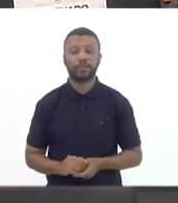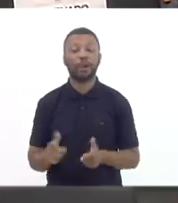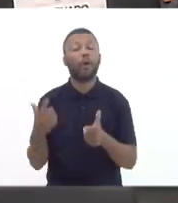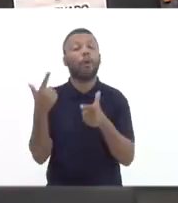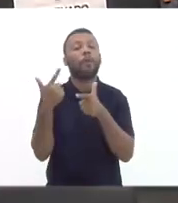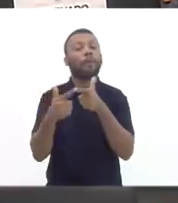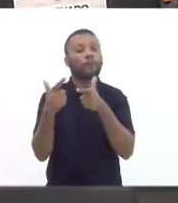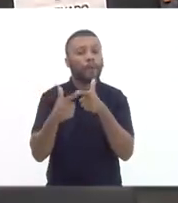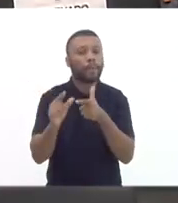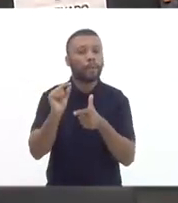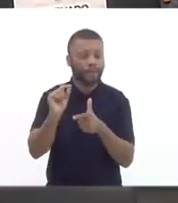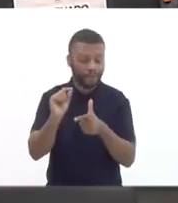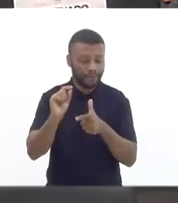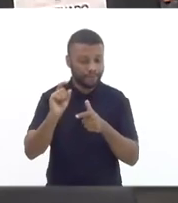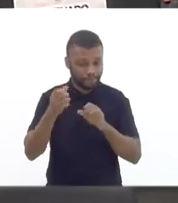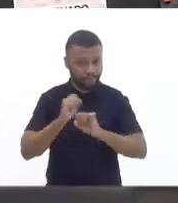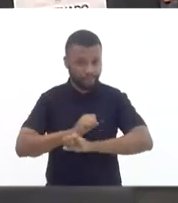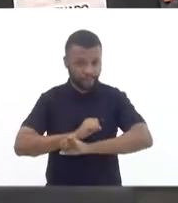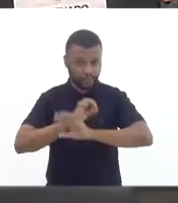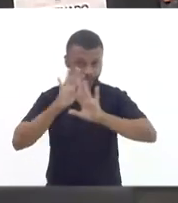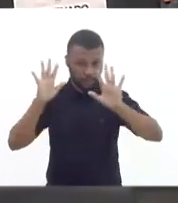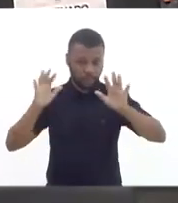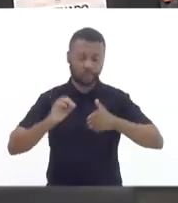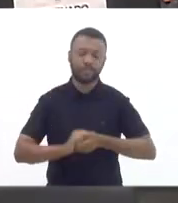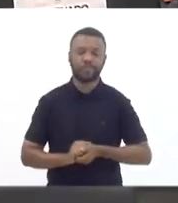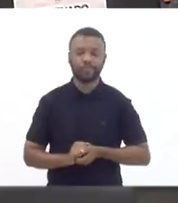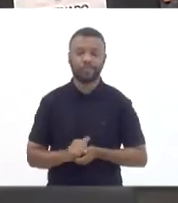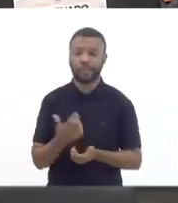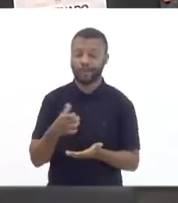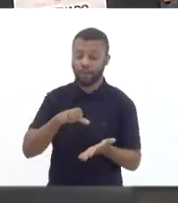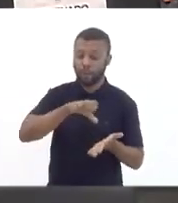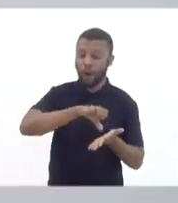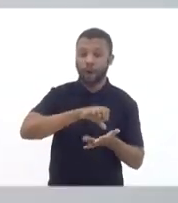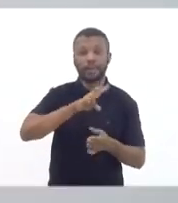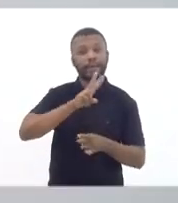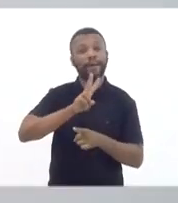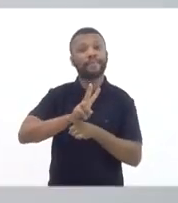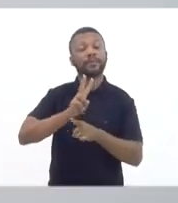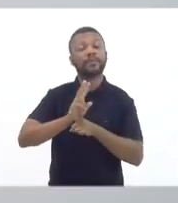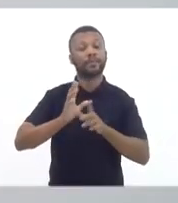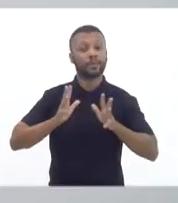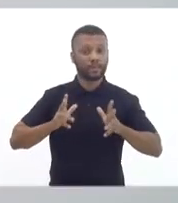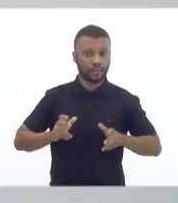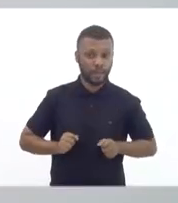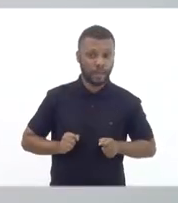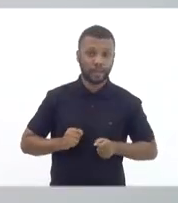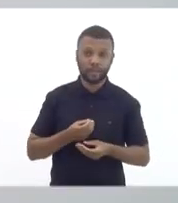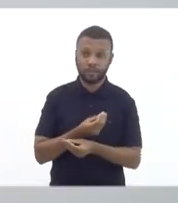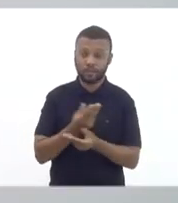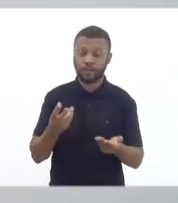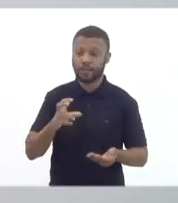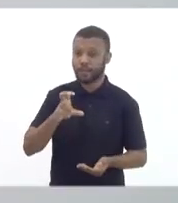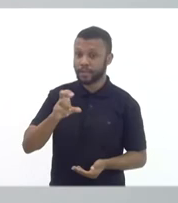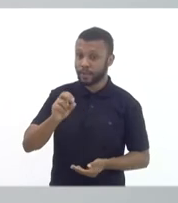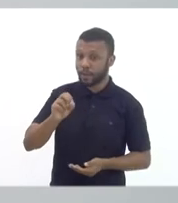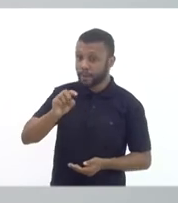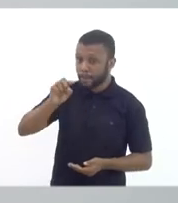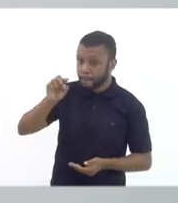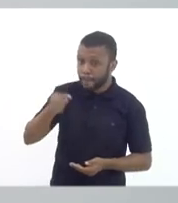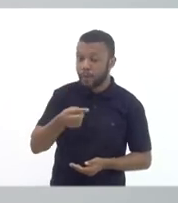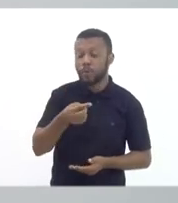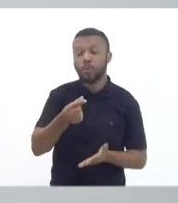A questão é a seguinte, sendo bem claro. A Vigilância Sanitária adquiriu 50 mil chips em 2020